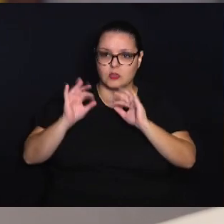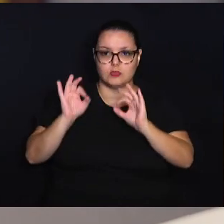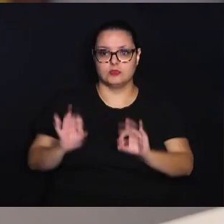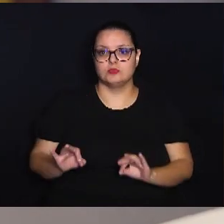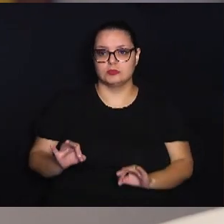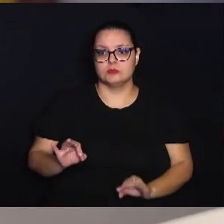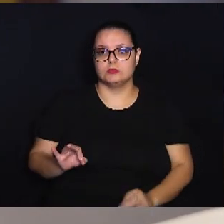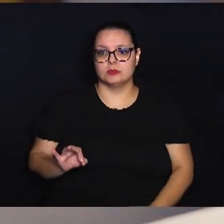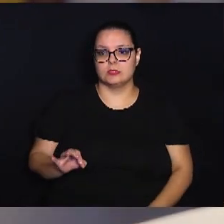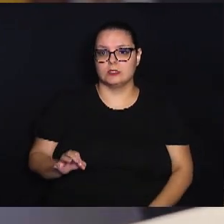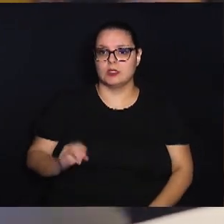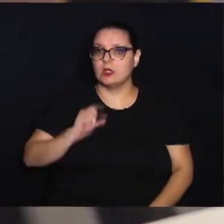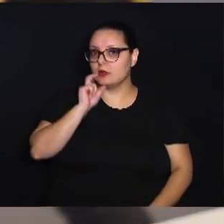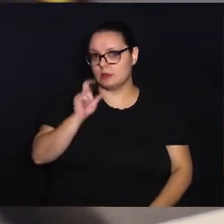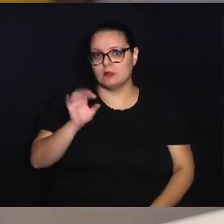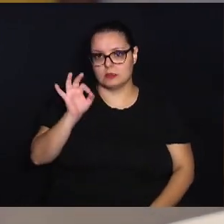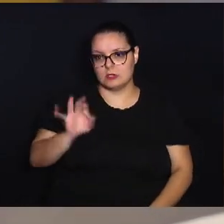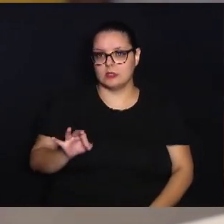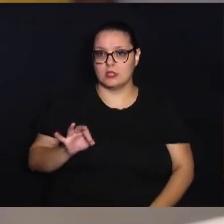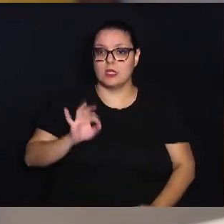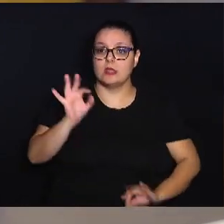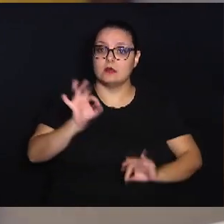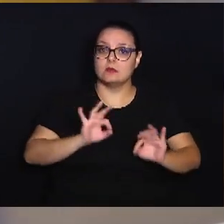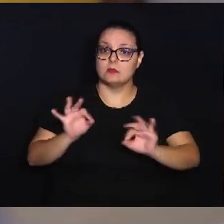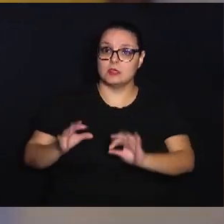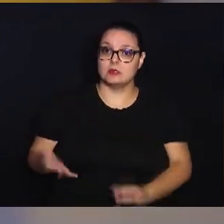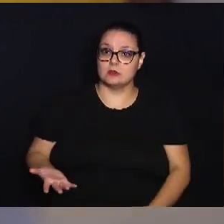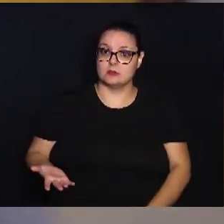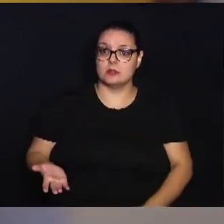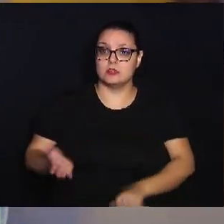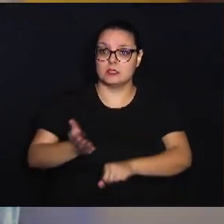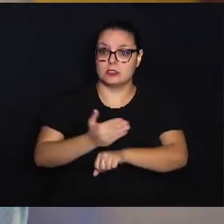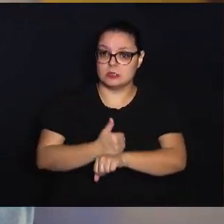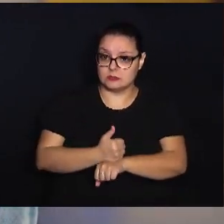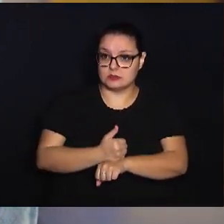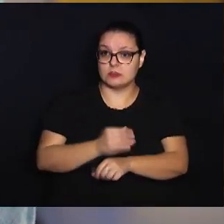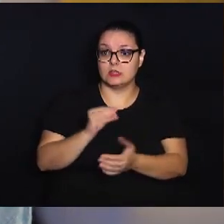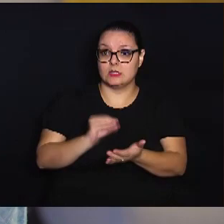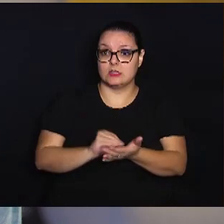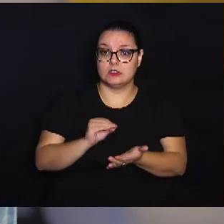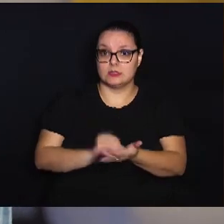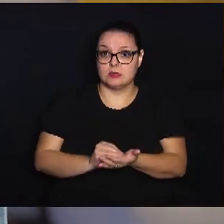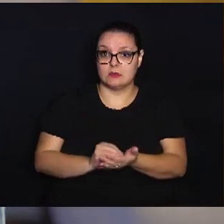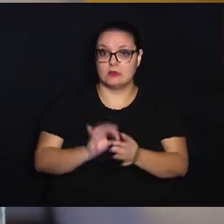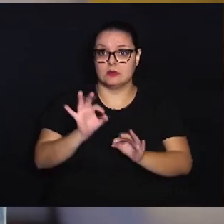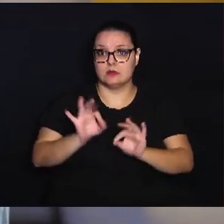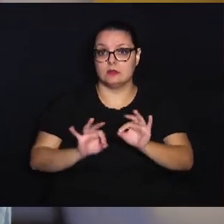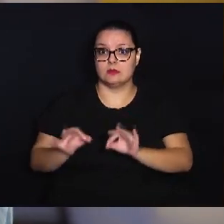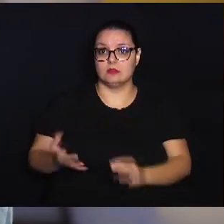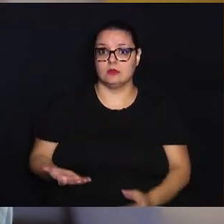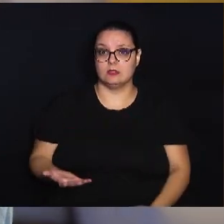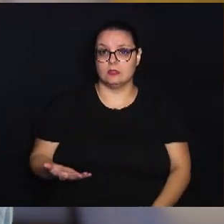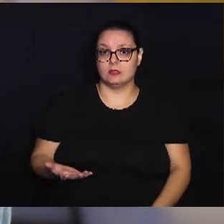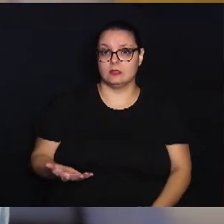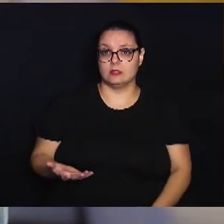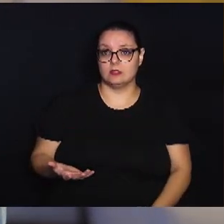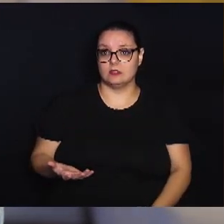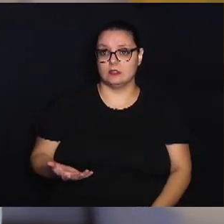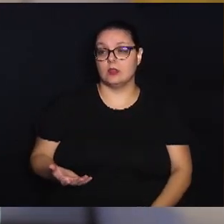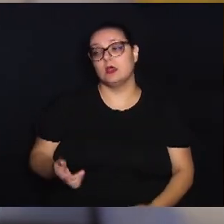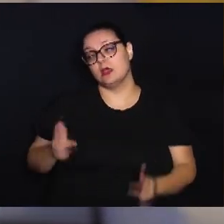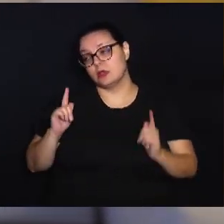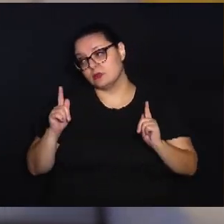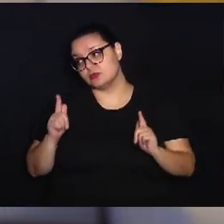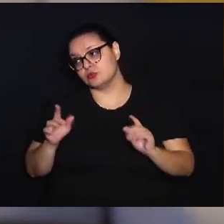né? Planejamento é a palavra de ordem. Então, assim, realmente é se planejar previamente, né? E na falta do planejamento, assim,